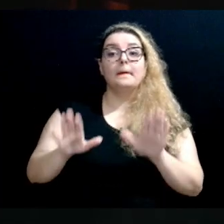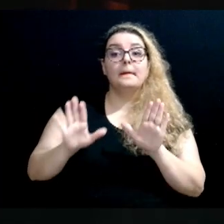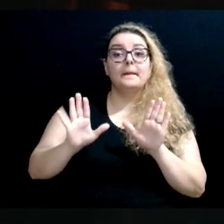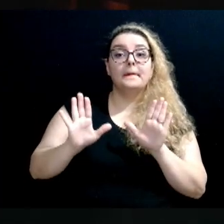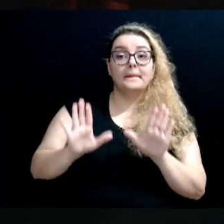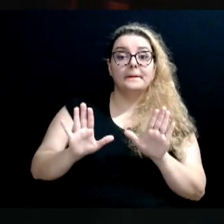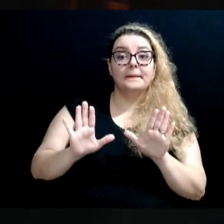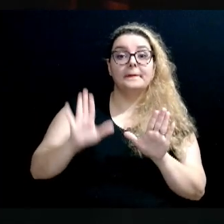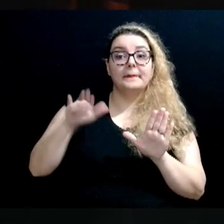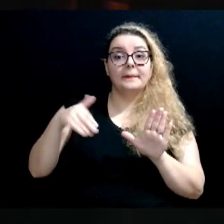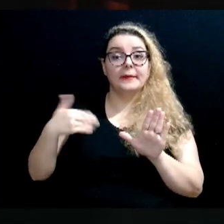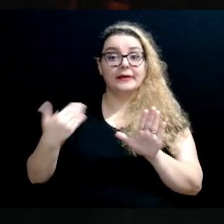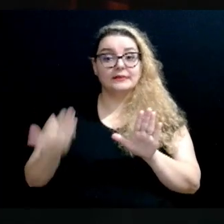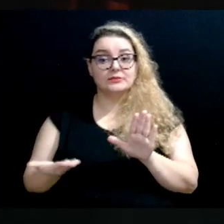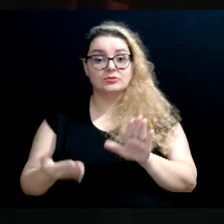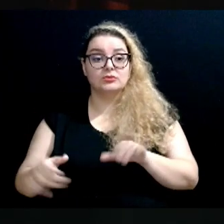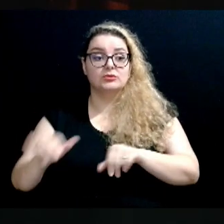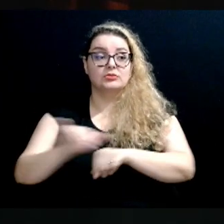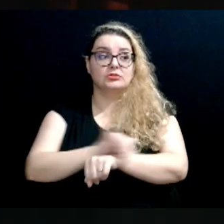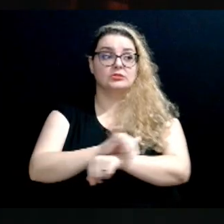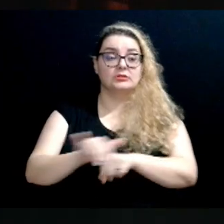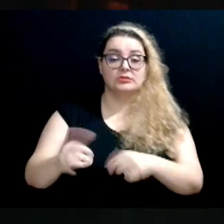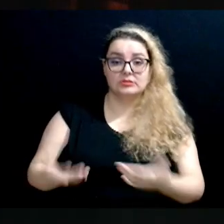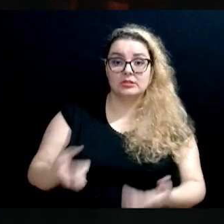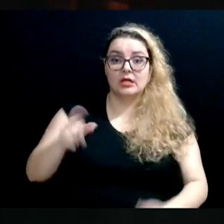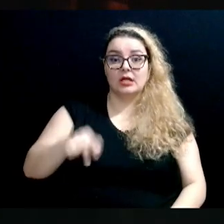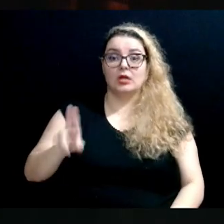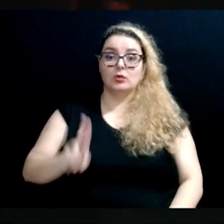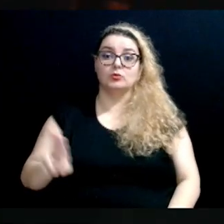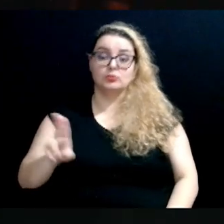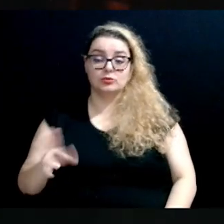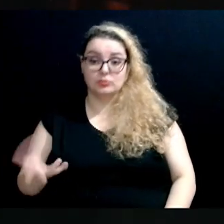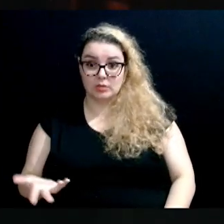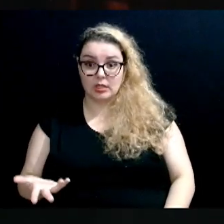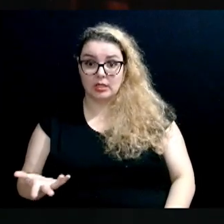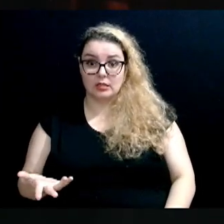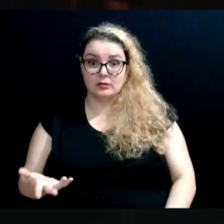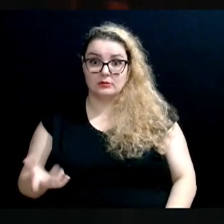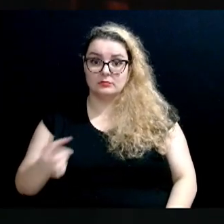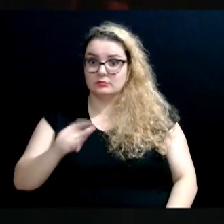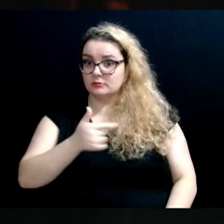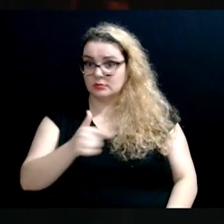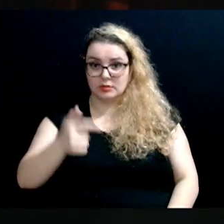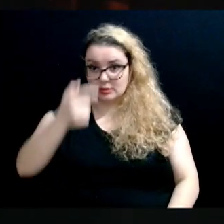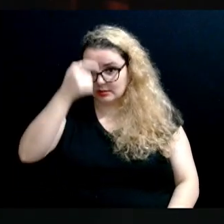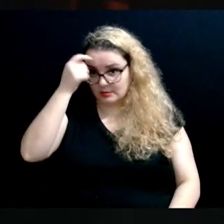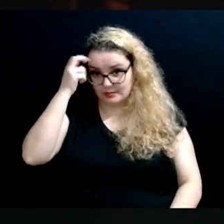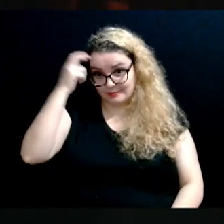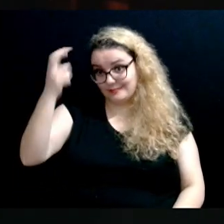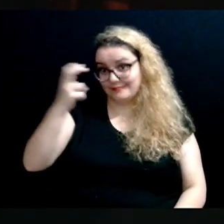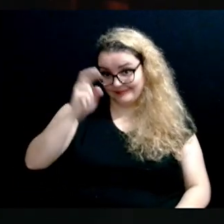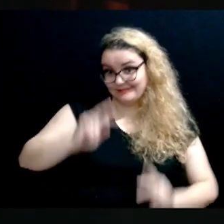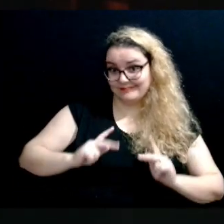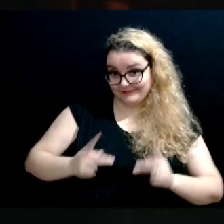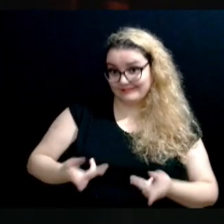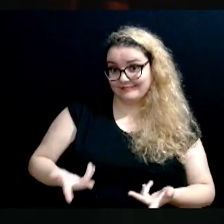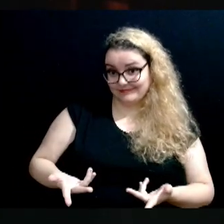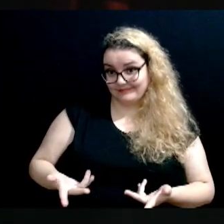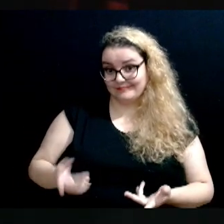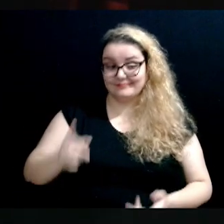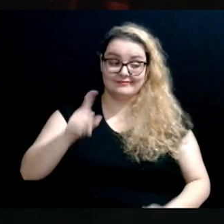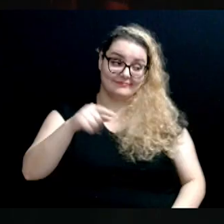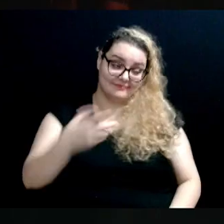essa ferramenta, ela é utilizada sem a inteligência humana, né, ela acaba